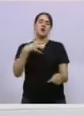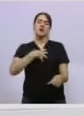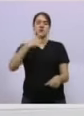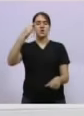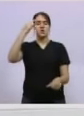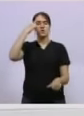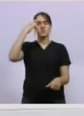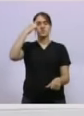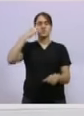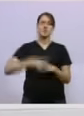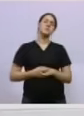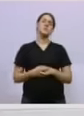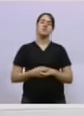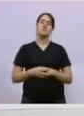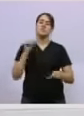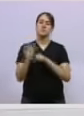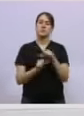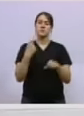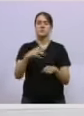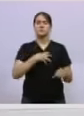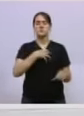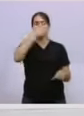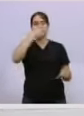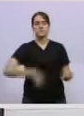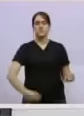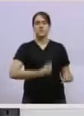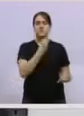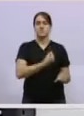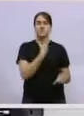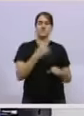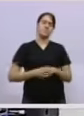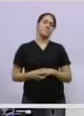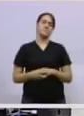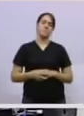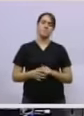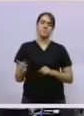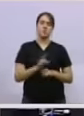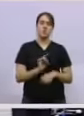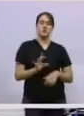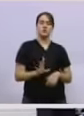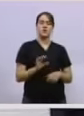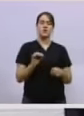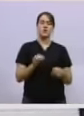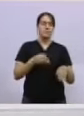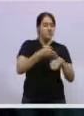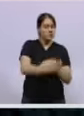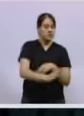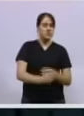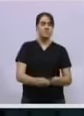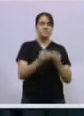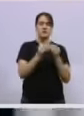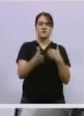pensar, você modificou o seu jeito de ser. Não é apenas a prática de uma religião